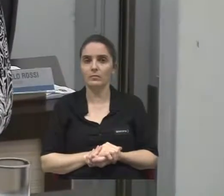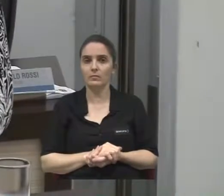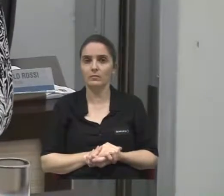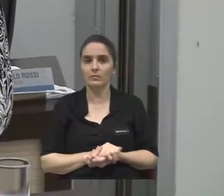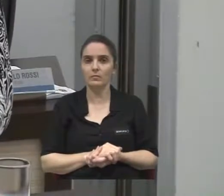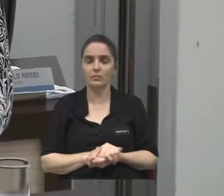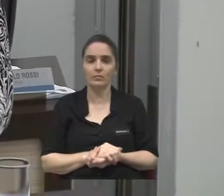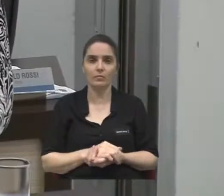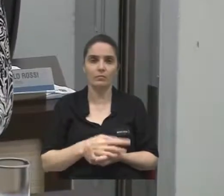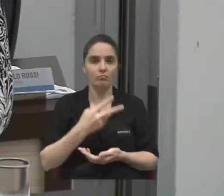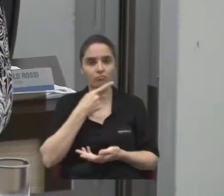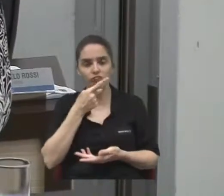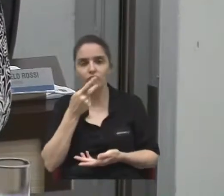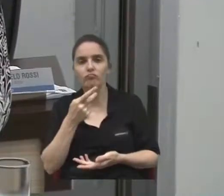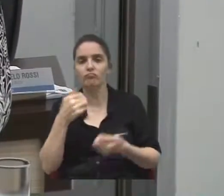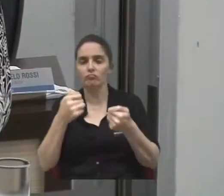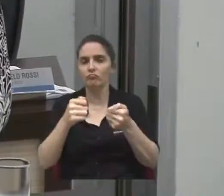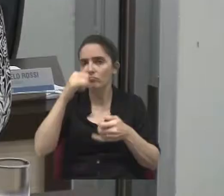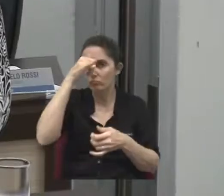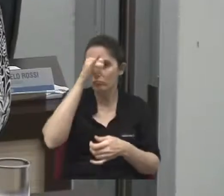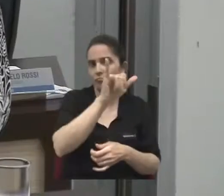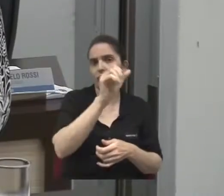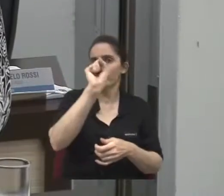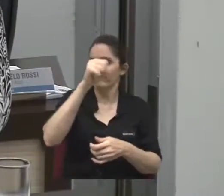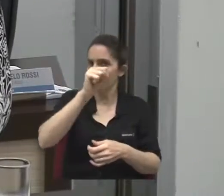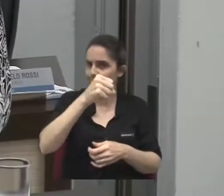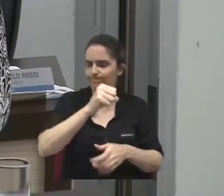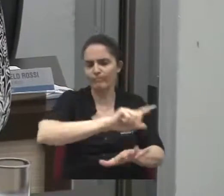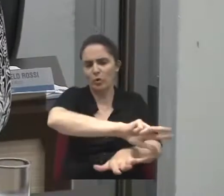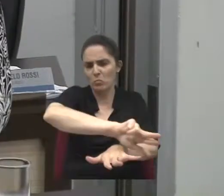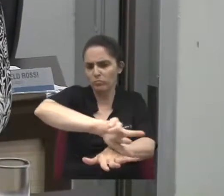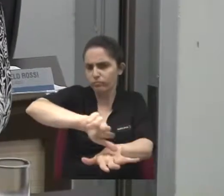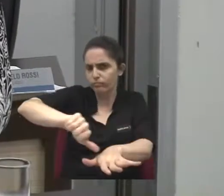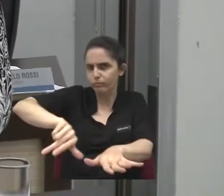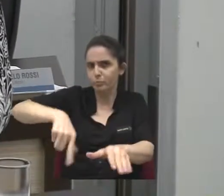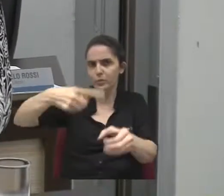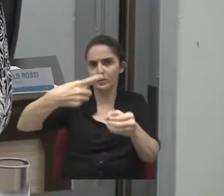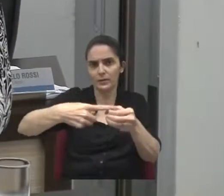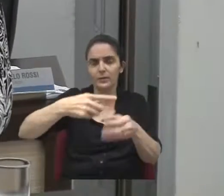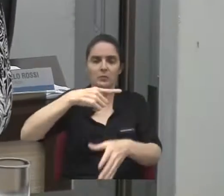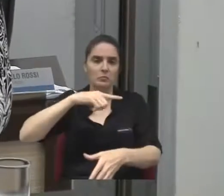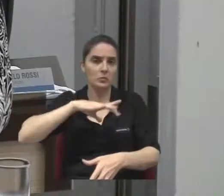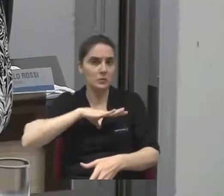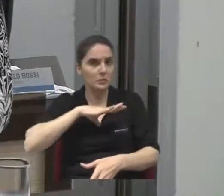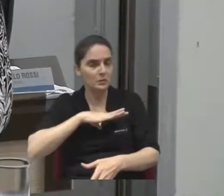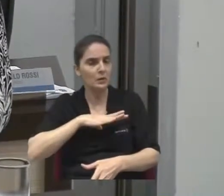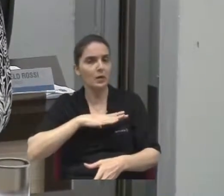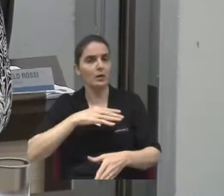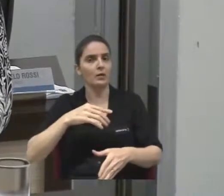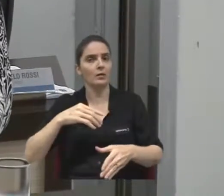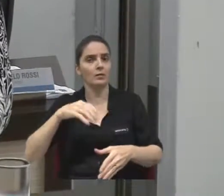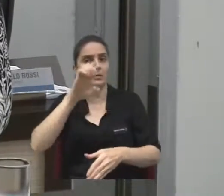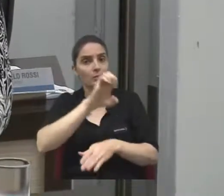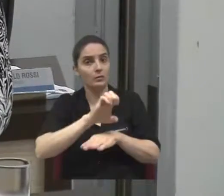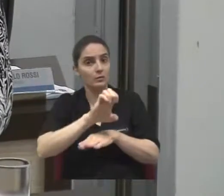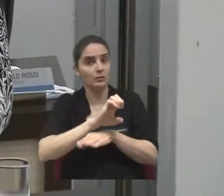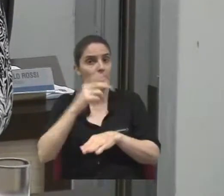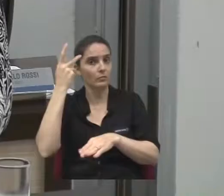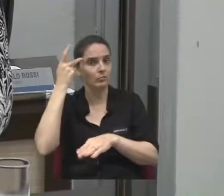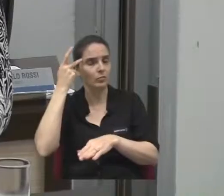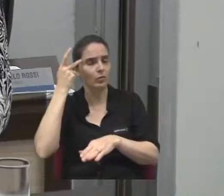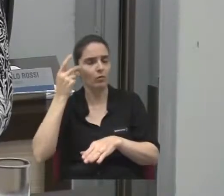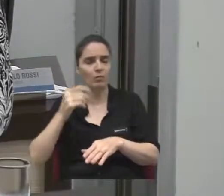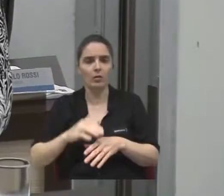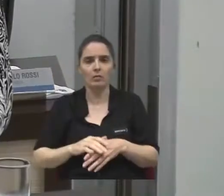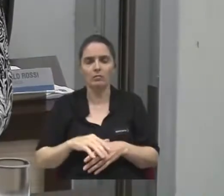da prevenção, de vários municípios no estado de São Paulo já são considerados fora da área de risco, né, em